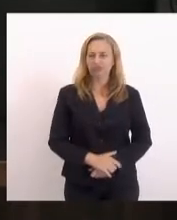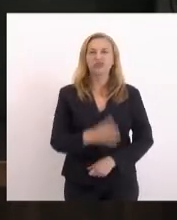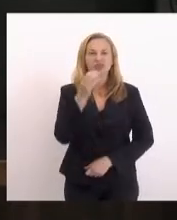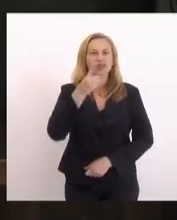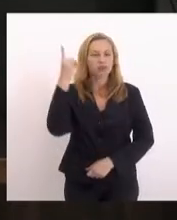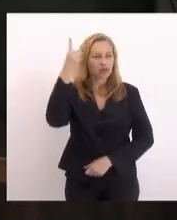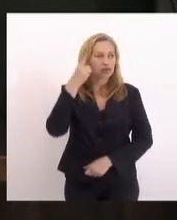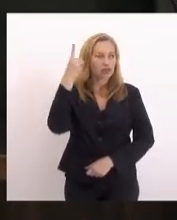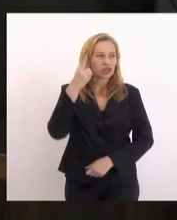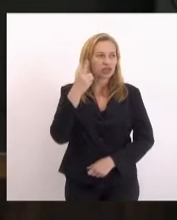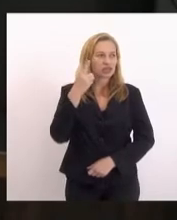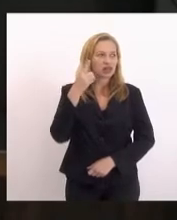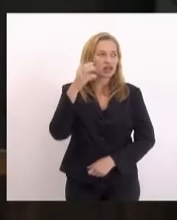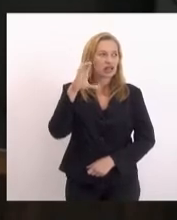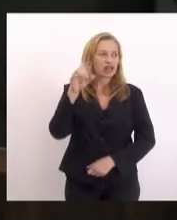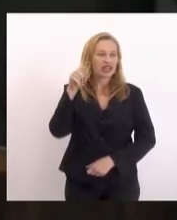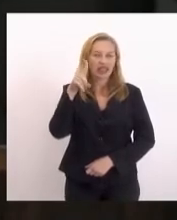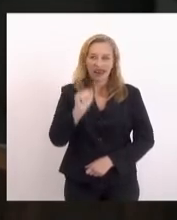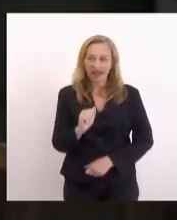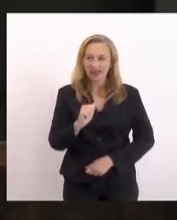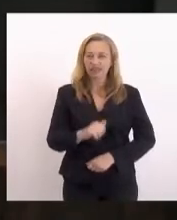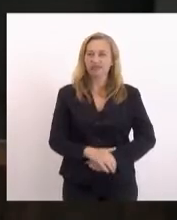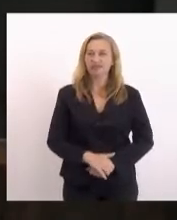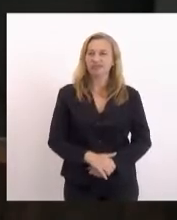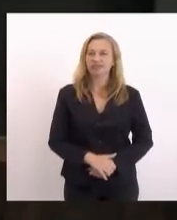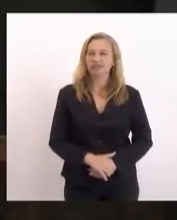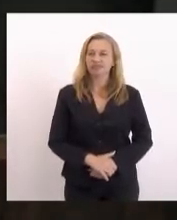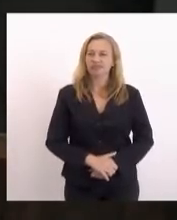deputados Márcio Canela, Chico Machado,